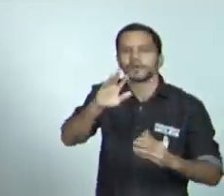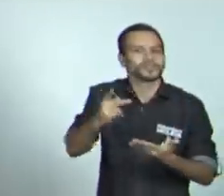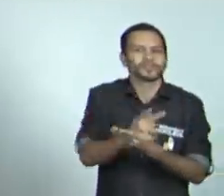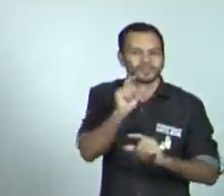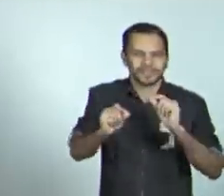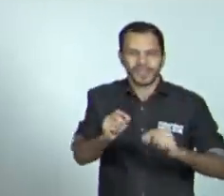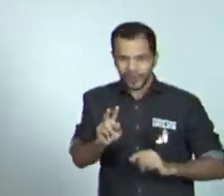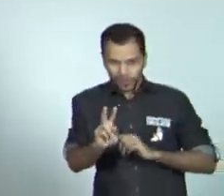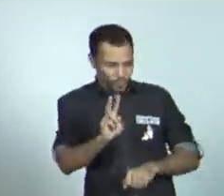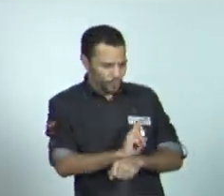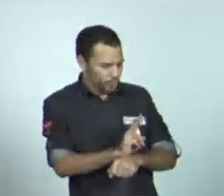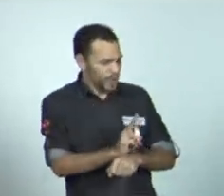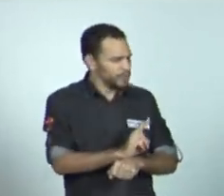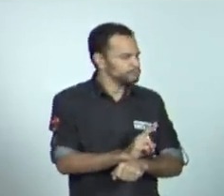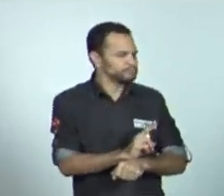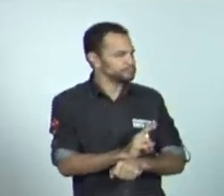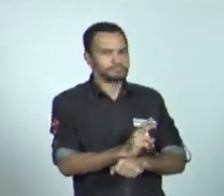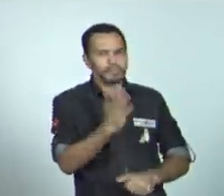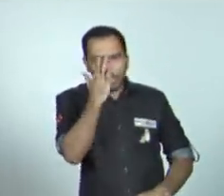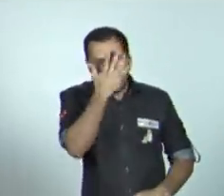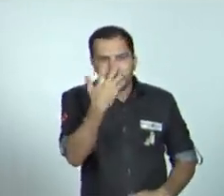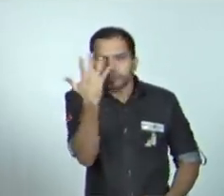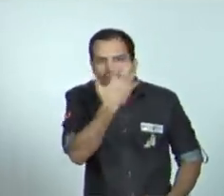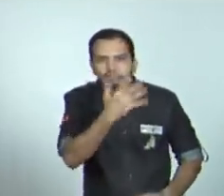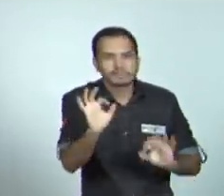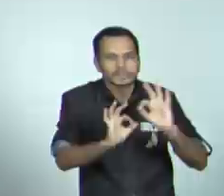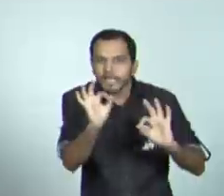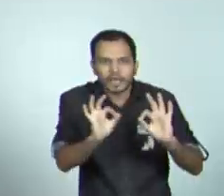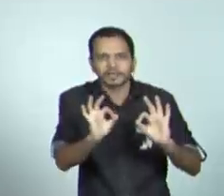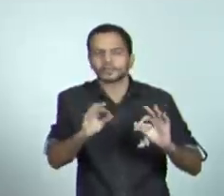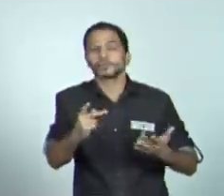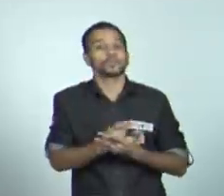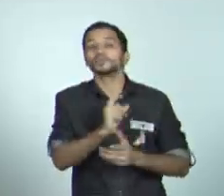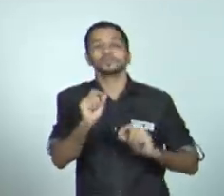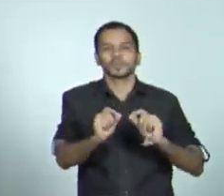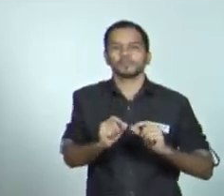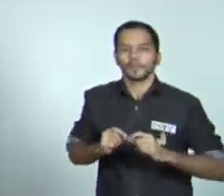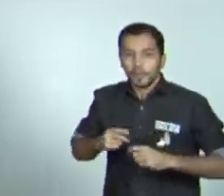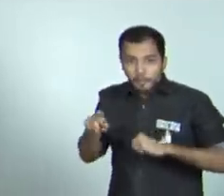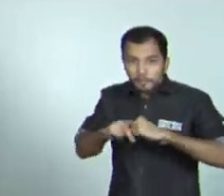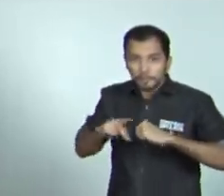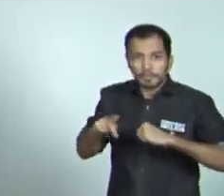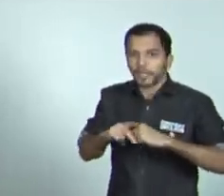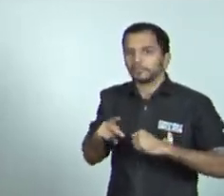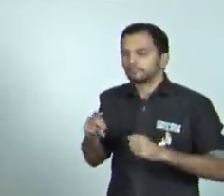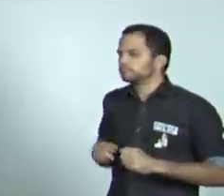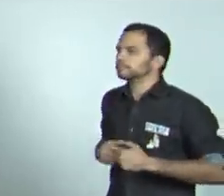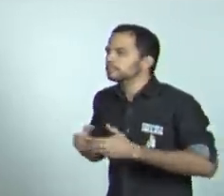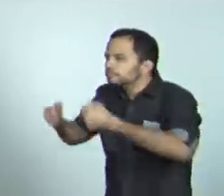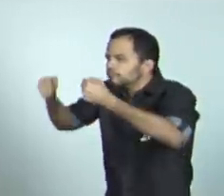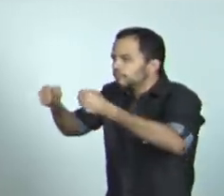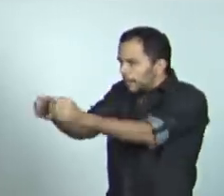a primeira ea segunda guarda e chegaram ao portão de ferro que dava para a cidade e se abriu por si mesmo